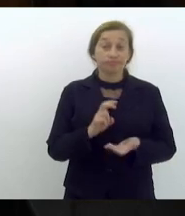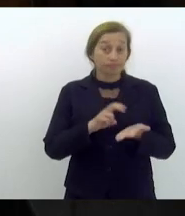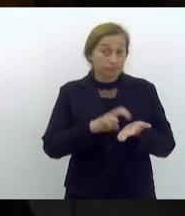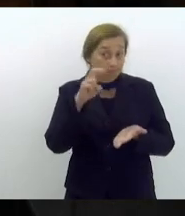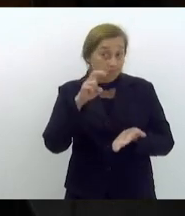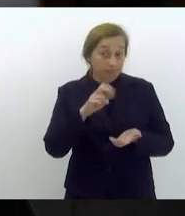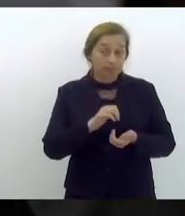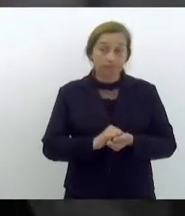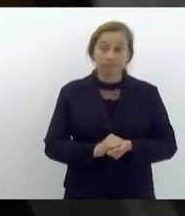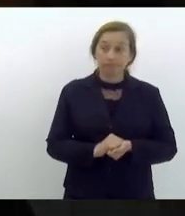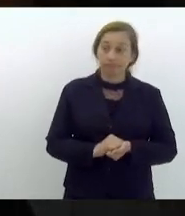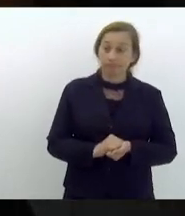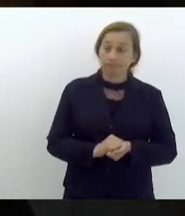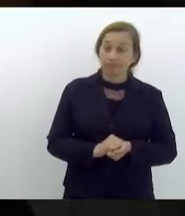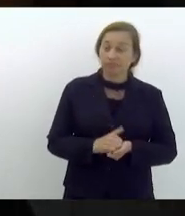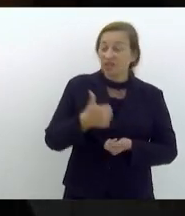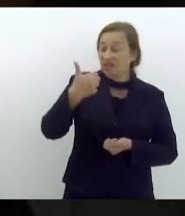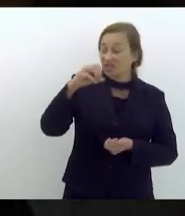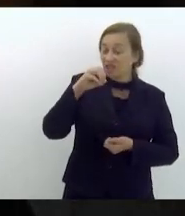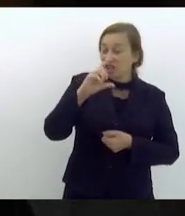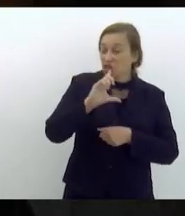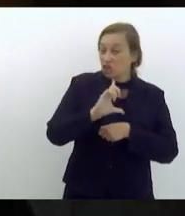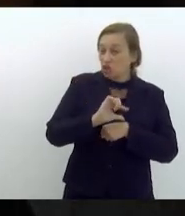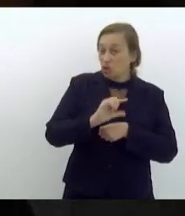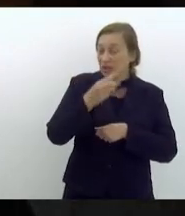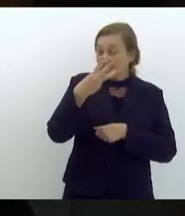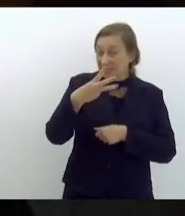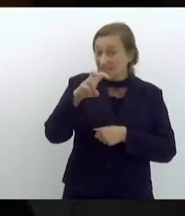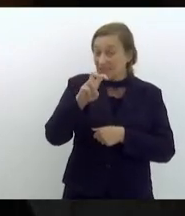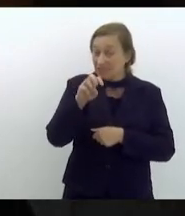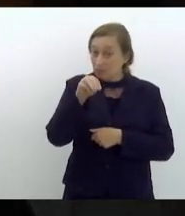manhã às 10 horas